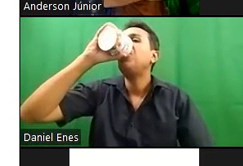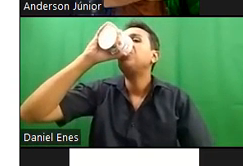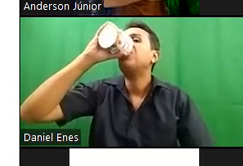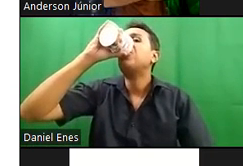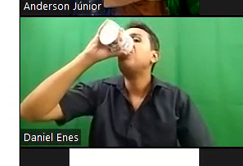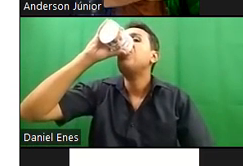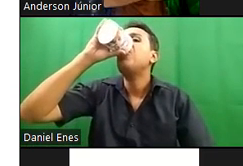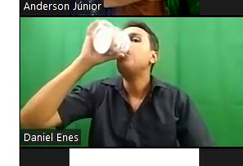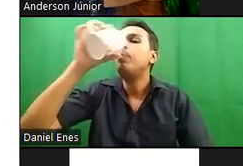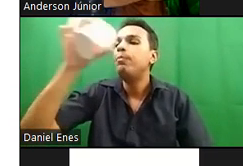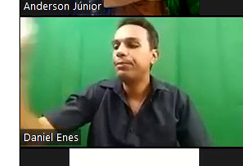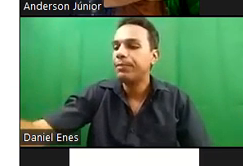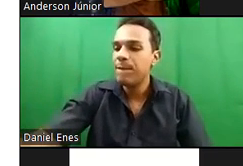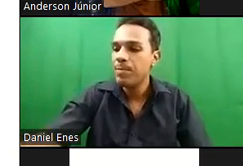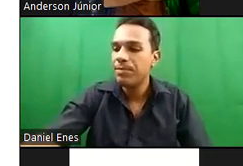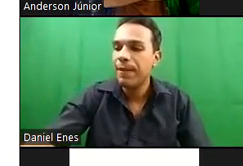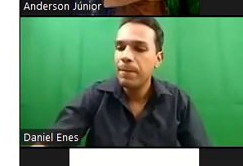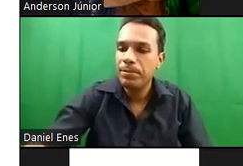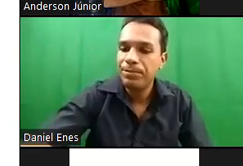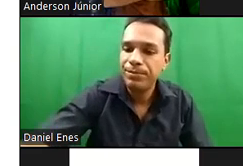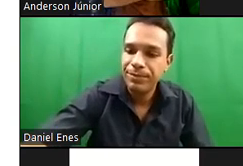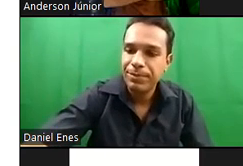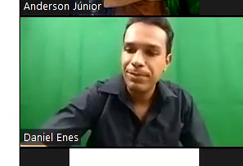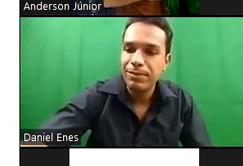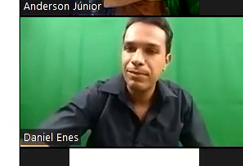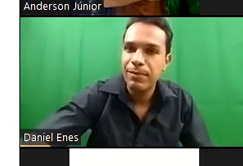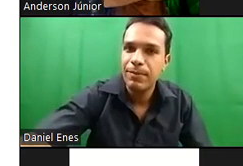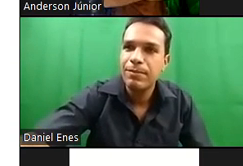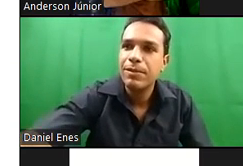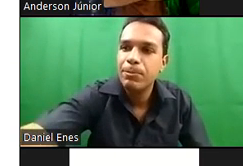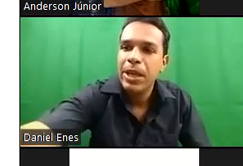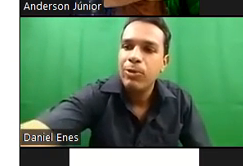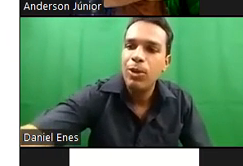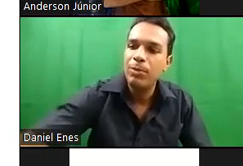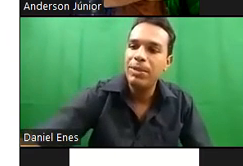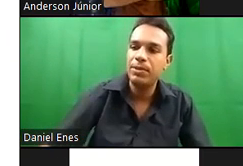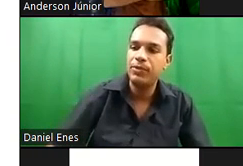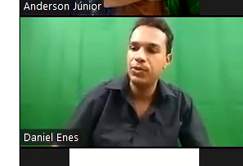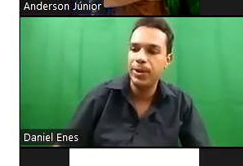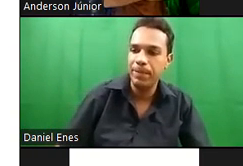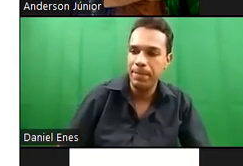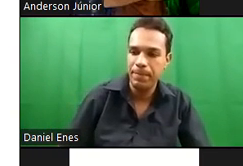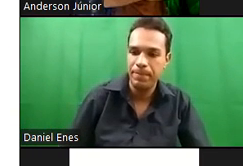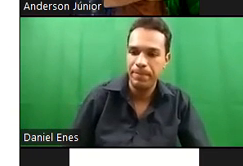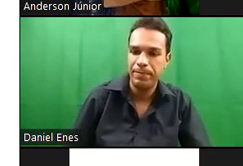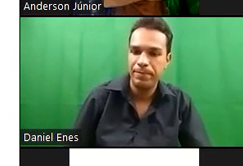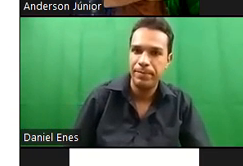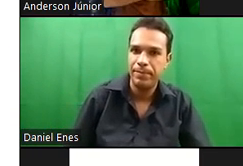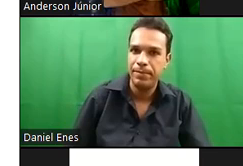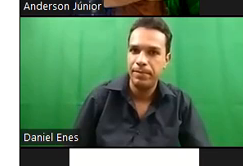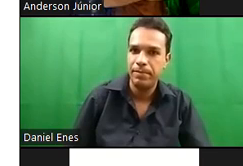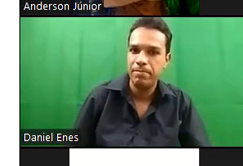como vou falar, gente? A transmitir a língua em Libras. Qual é o nome desse professor?